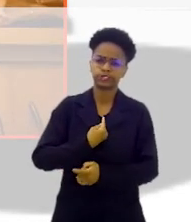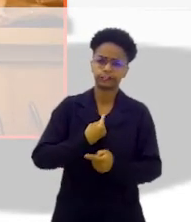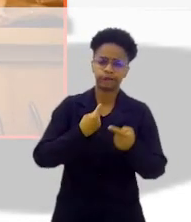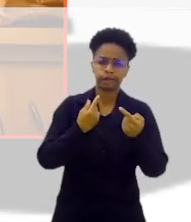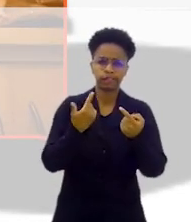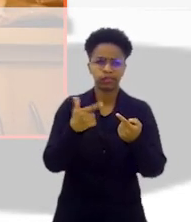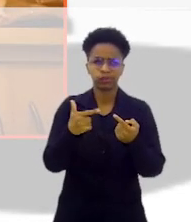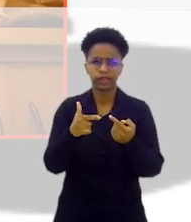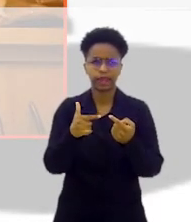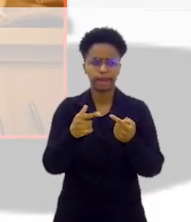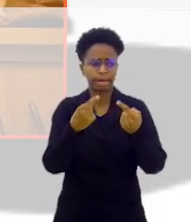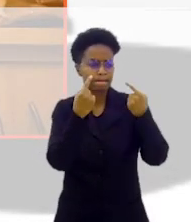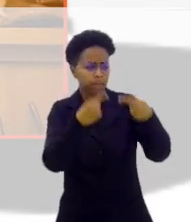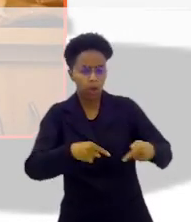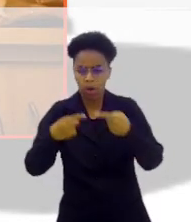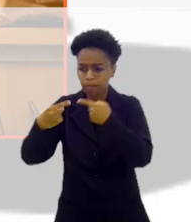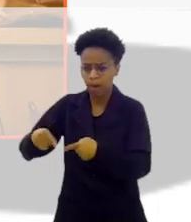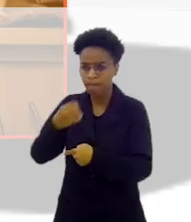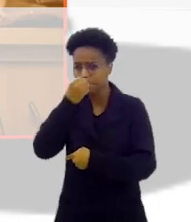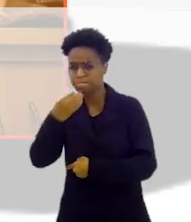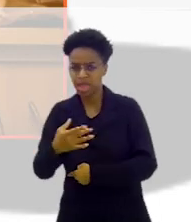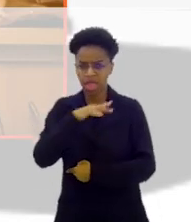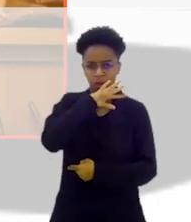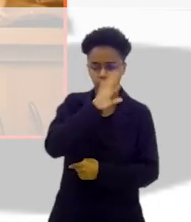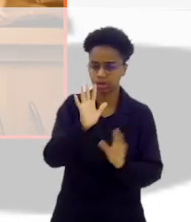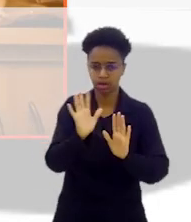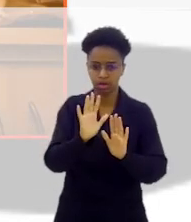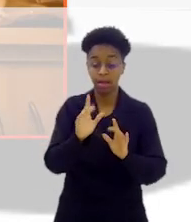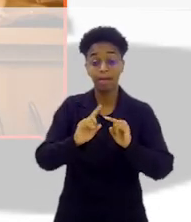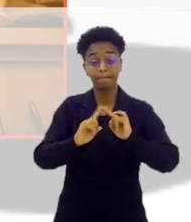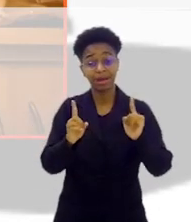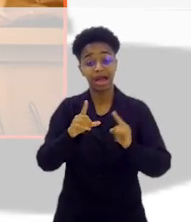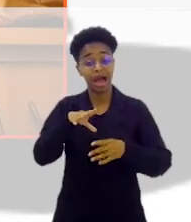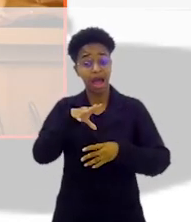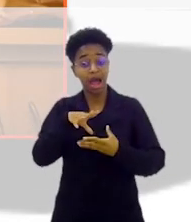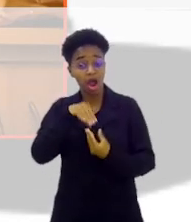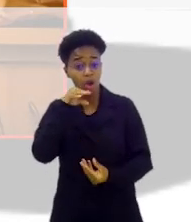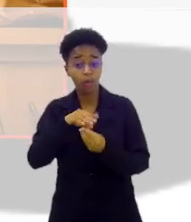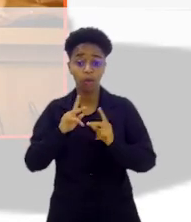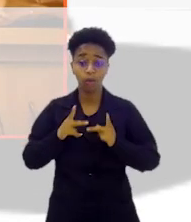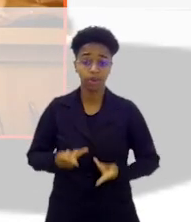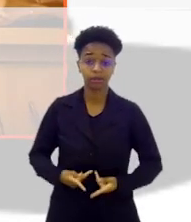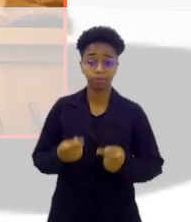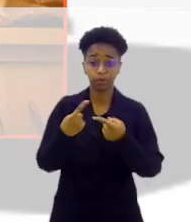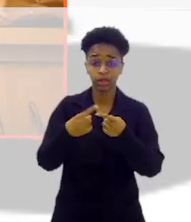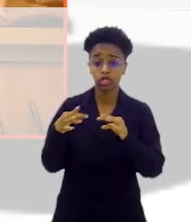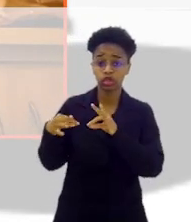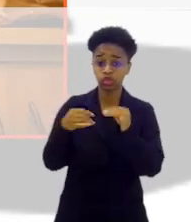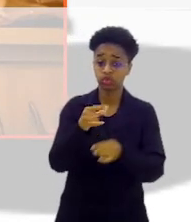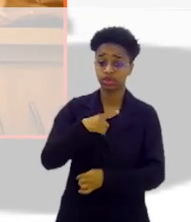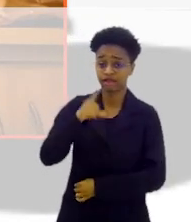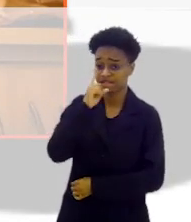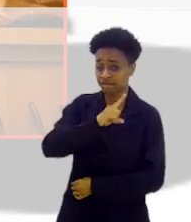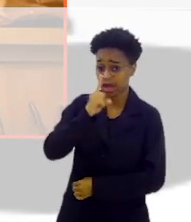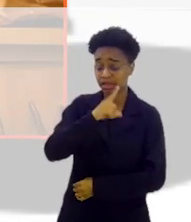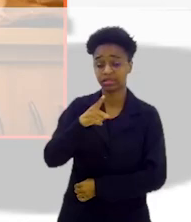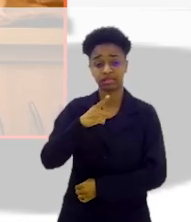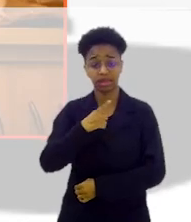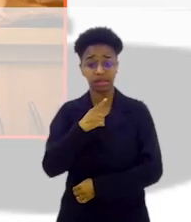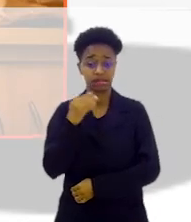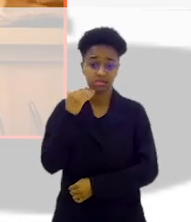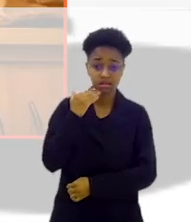a gente não confronta bem e mal, mas a gente trabalha com a alma humana, já que ninguém é perfeito e todo mundo tem as